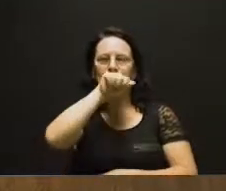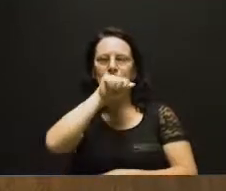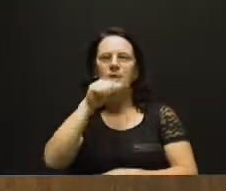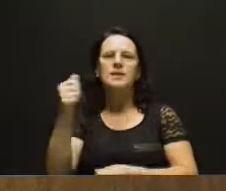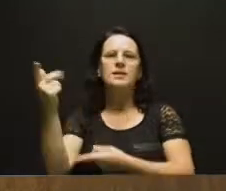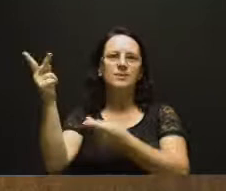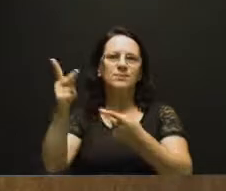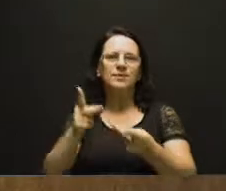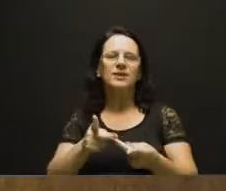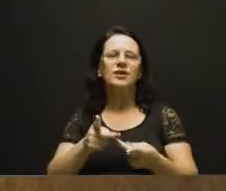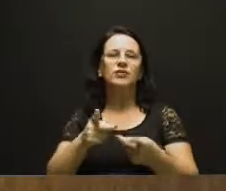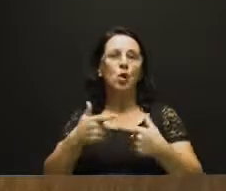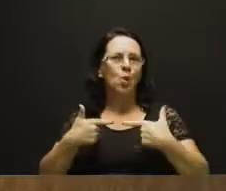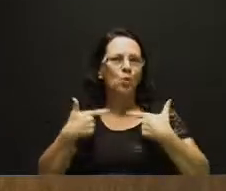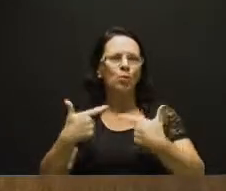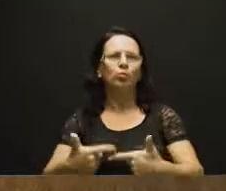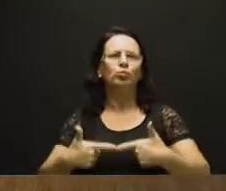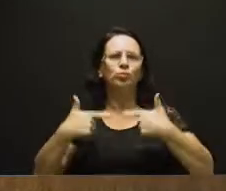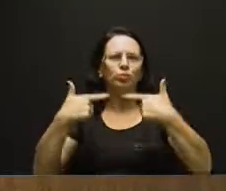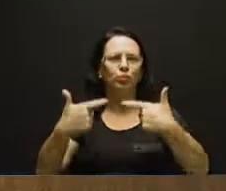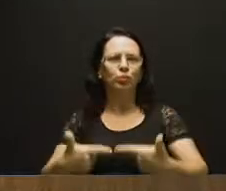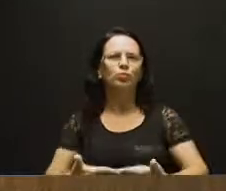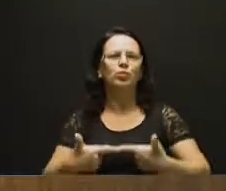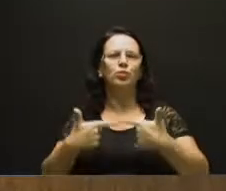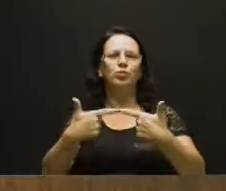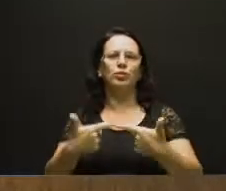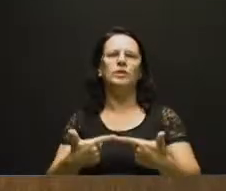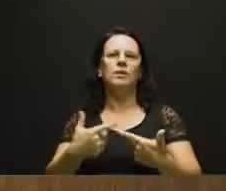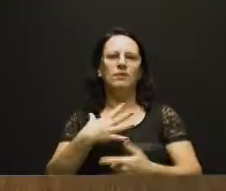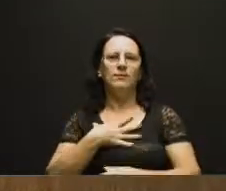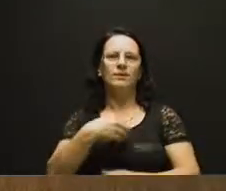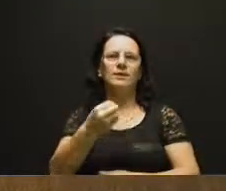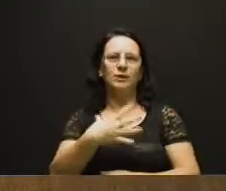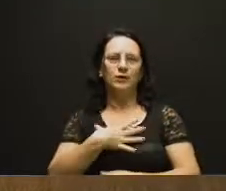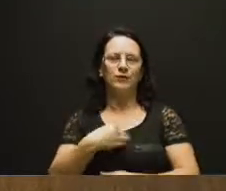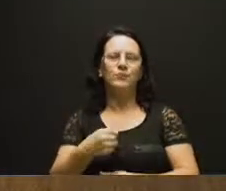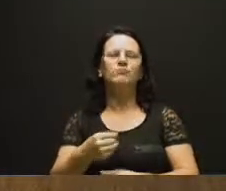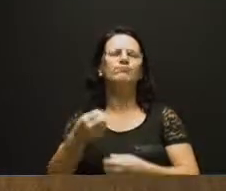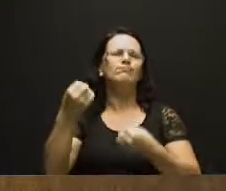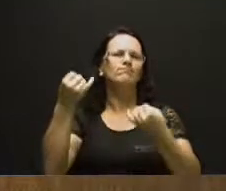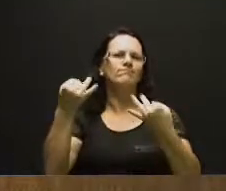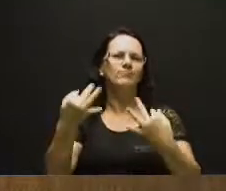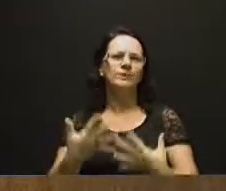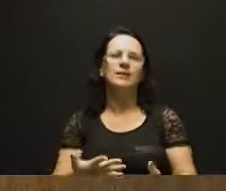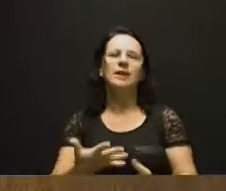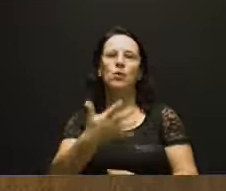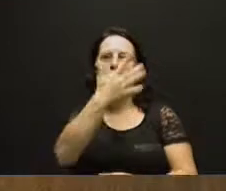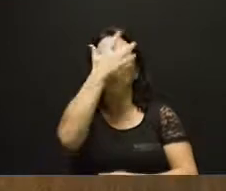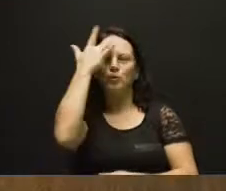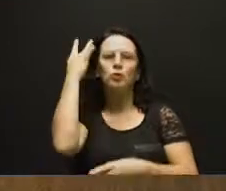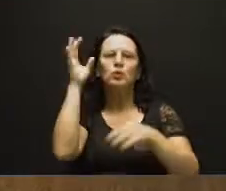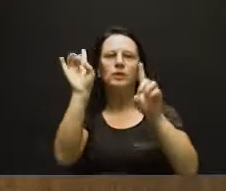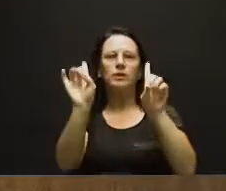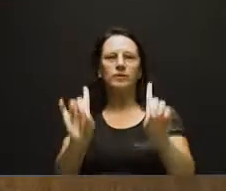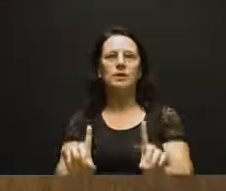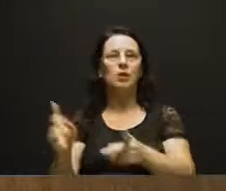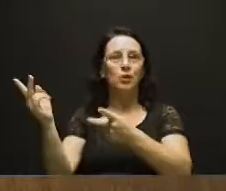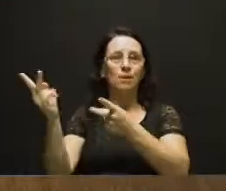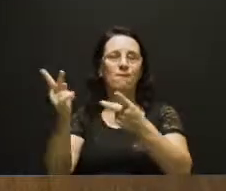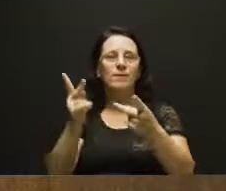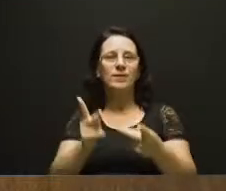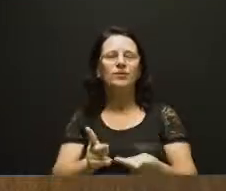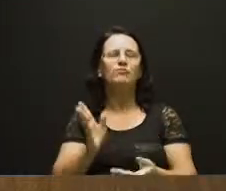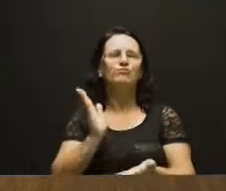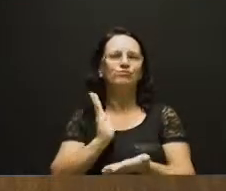lutam a cada minuto de suas vidas por seus filhos é incalculável quantos deficientes aqui presentes